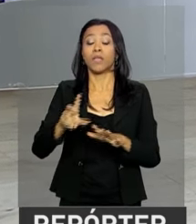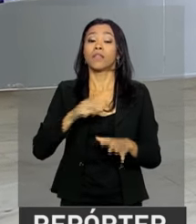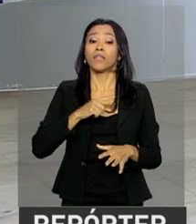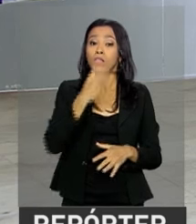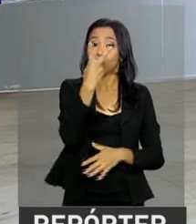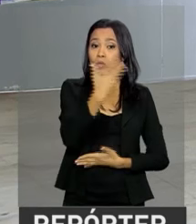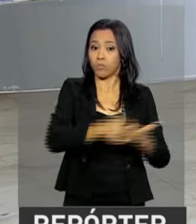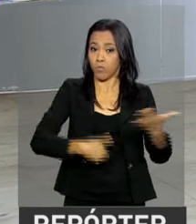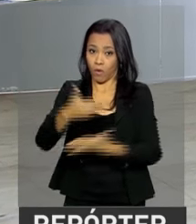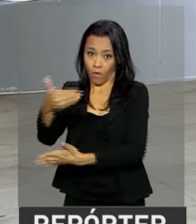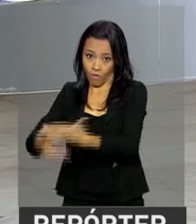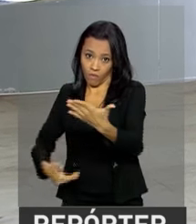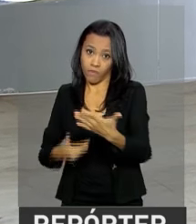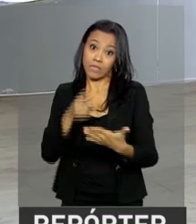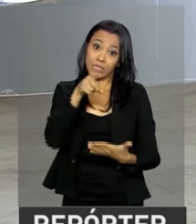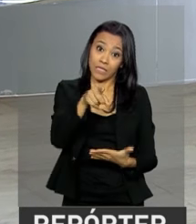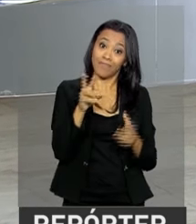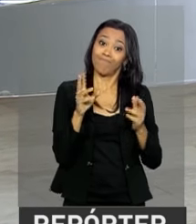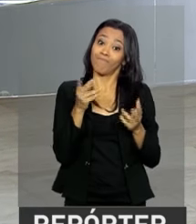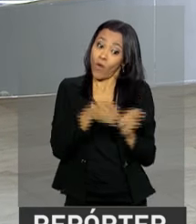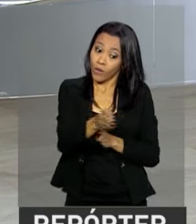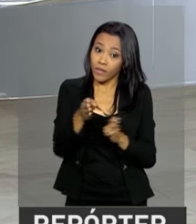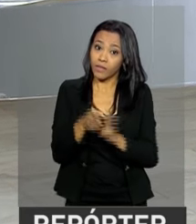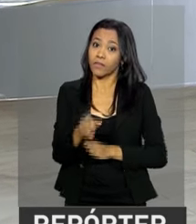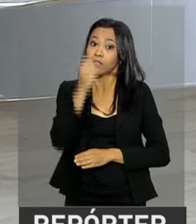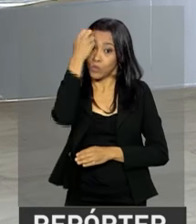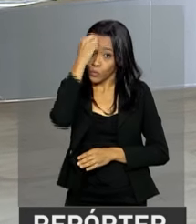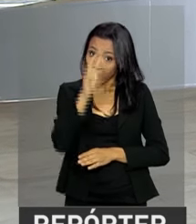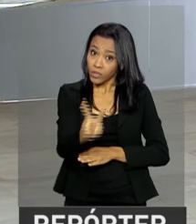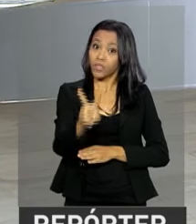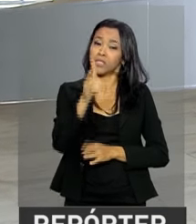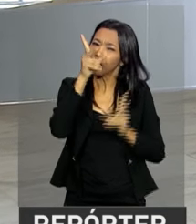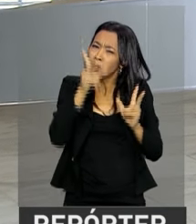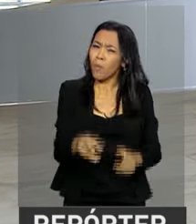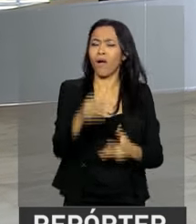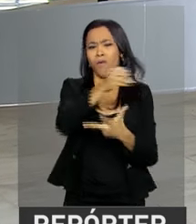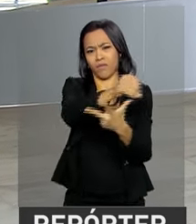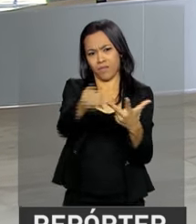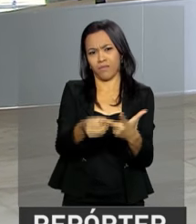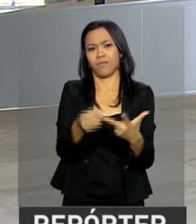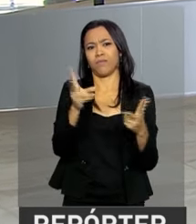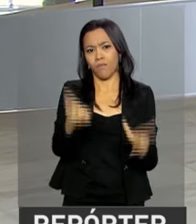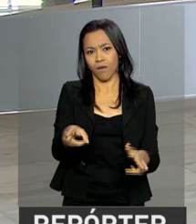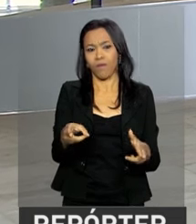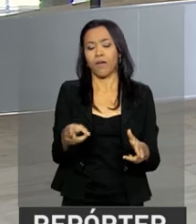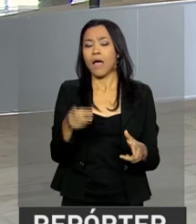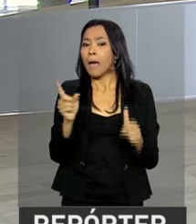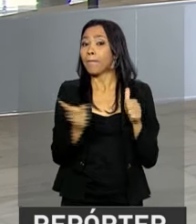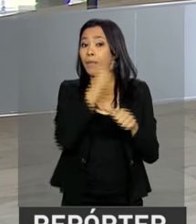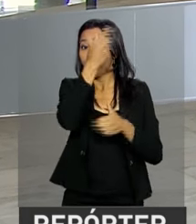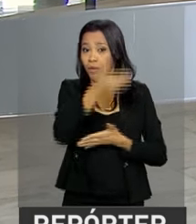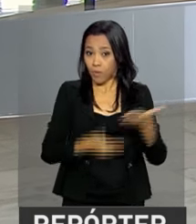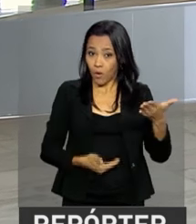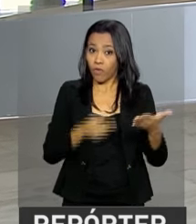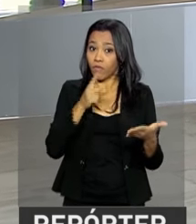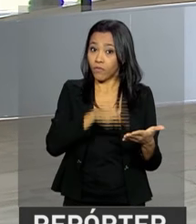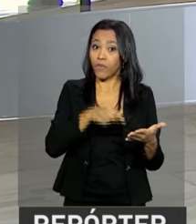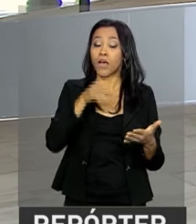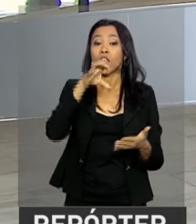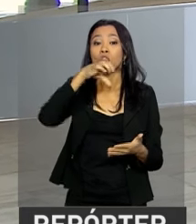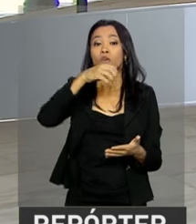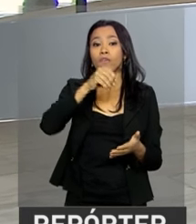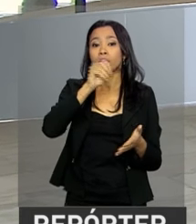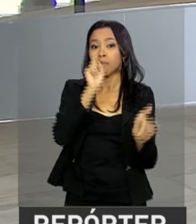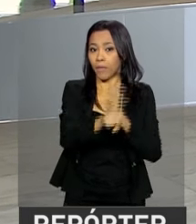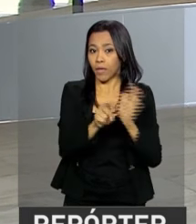duas provas ea recomendação é que seja feito em dois dias assim como ocorre no enem a primeira delas no primeiro dia de 90 questões